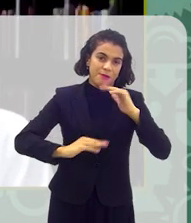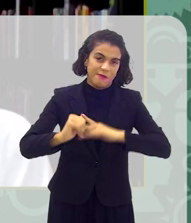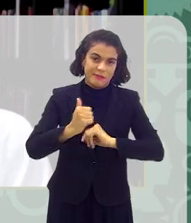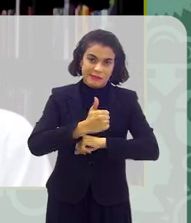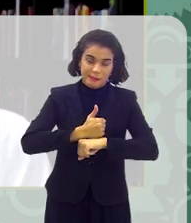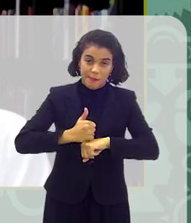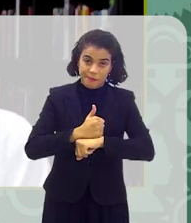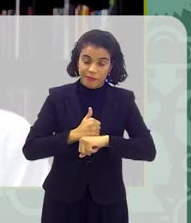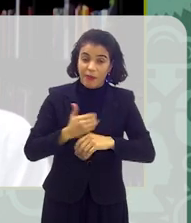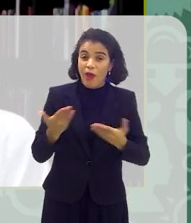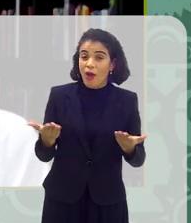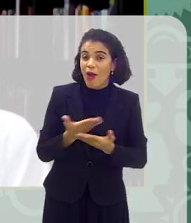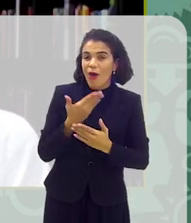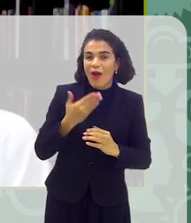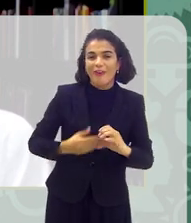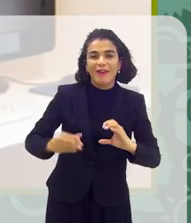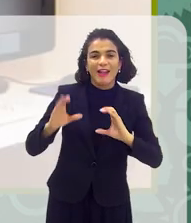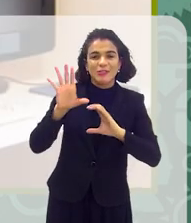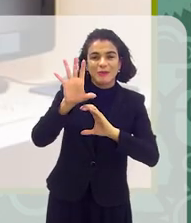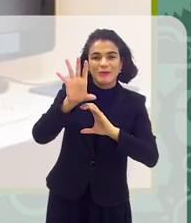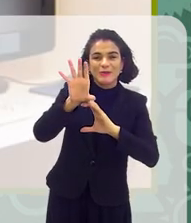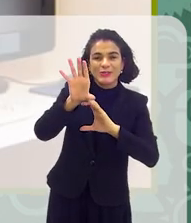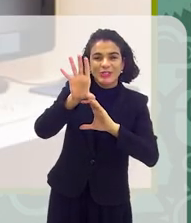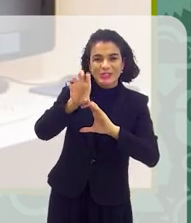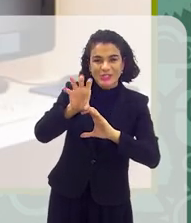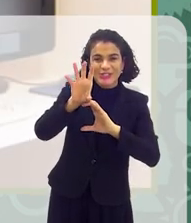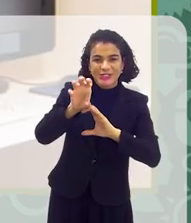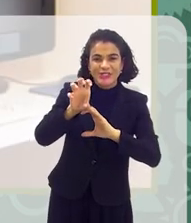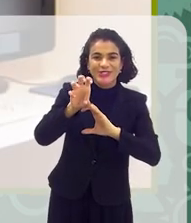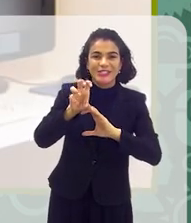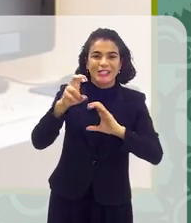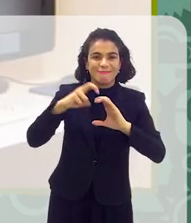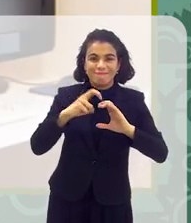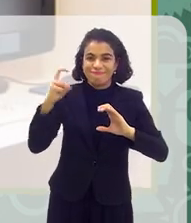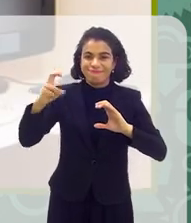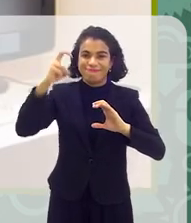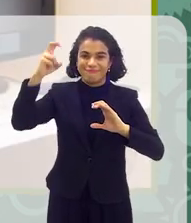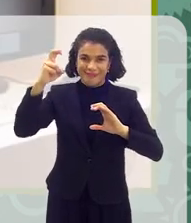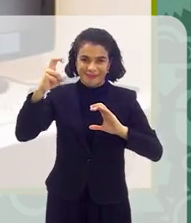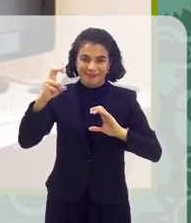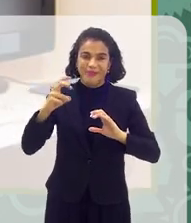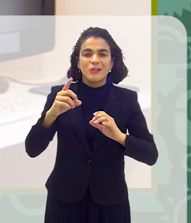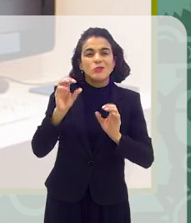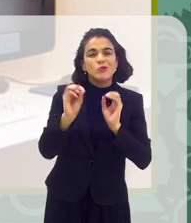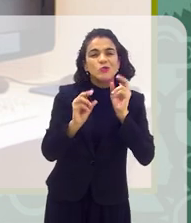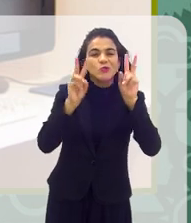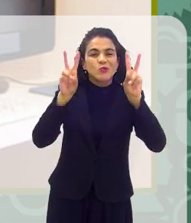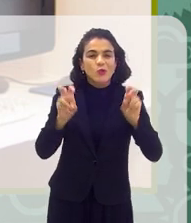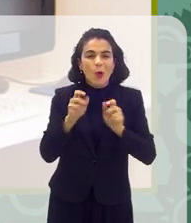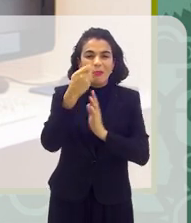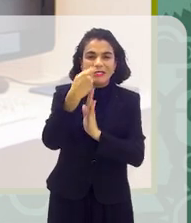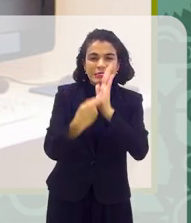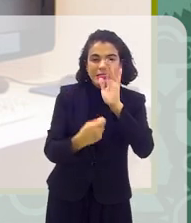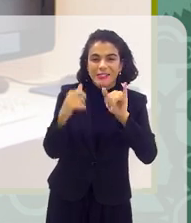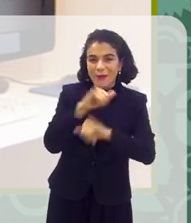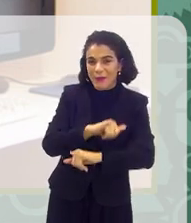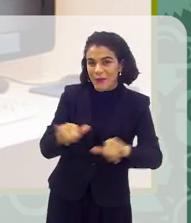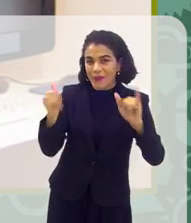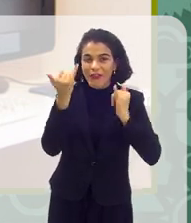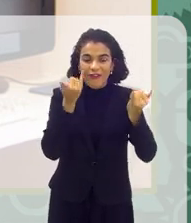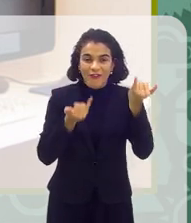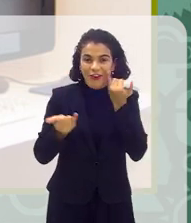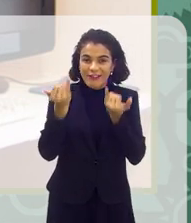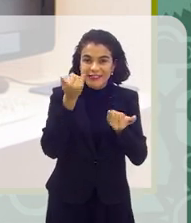Agora, falando do chat GPT, né, que veio aí também com uma forma mais ligada, né, à elaboração de escrita, de notícias,